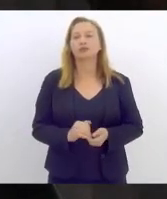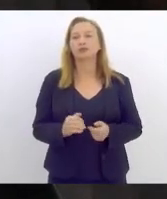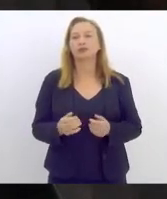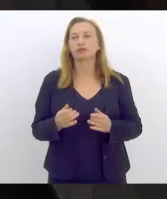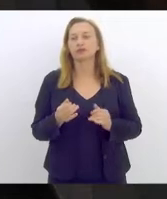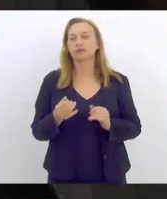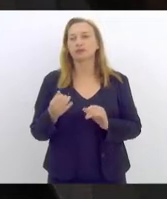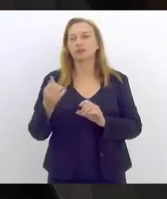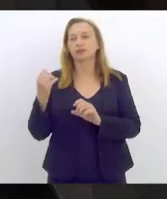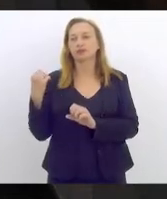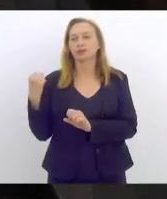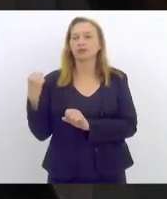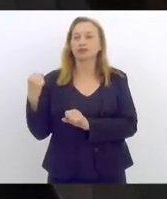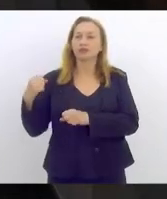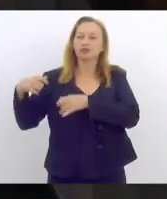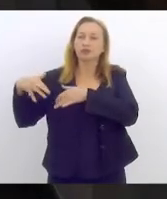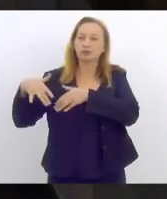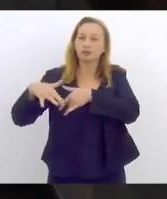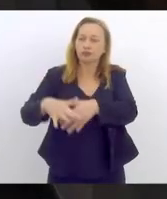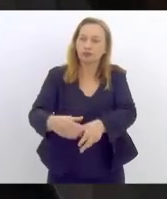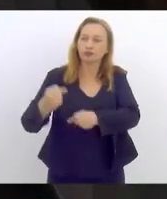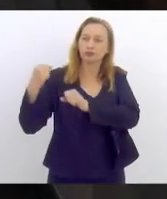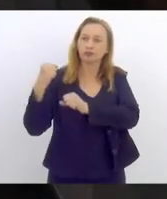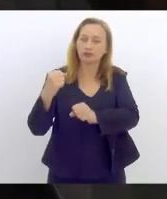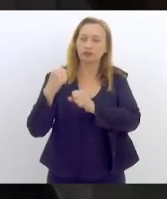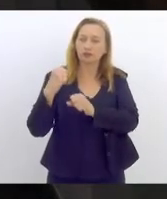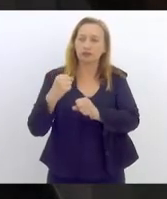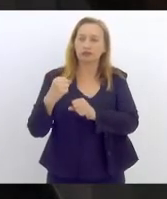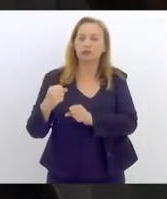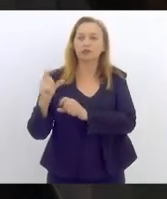diminuiu o número de rodovias